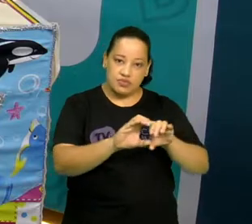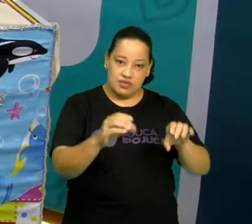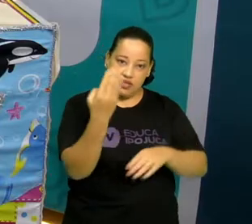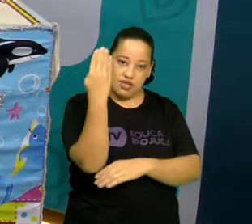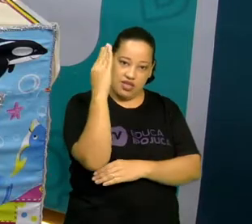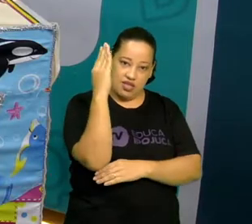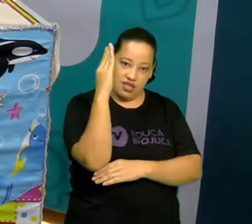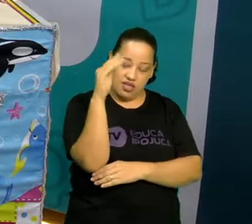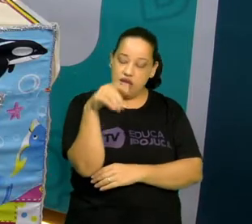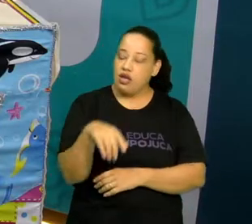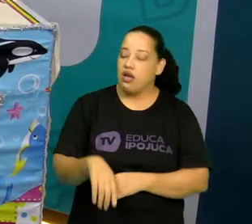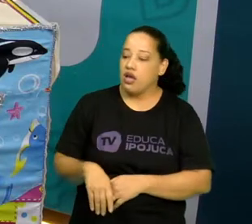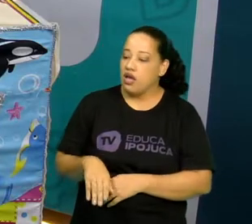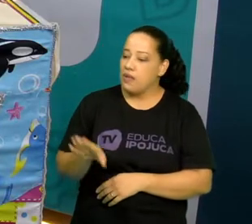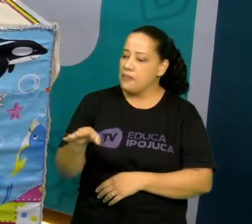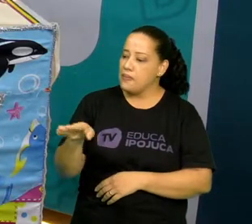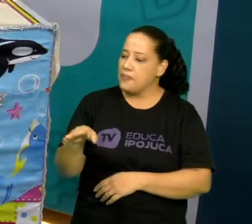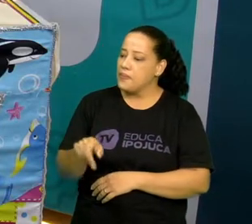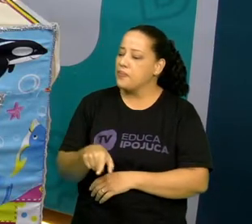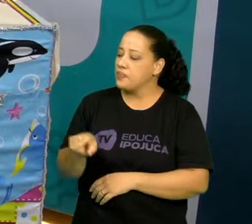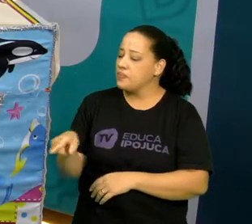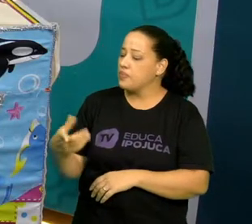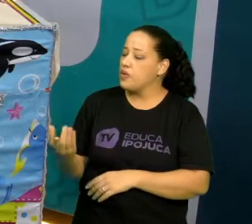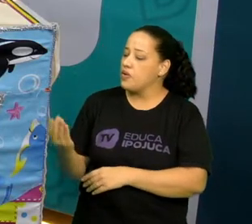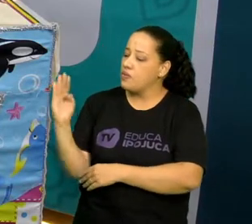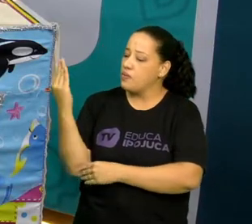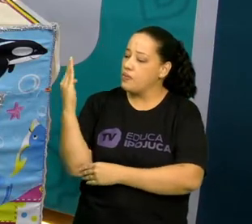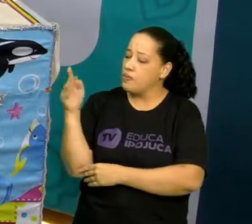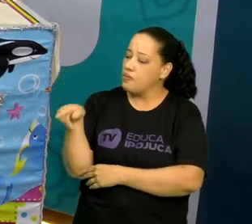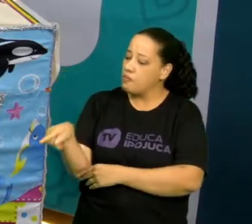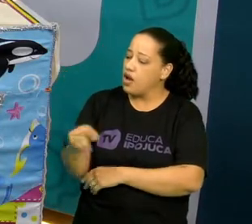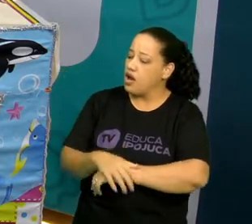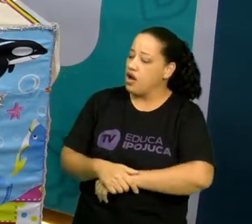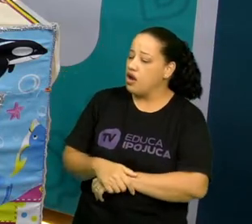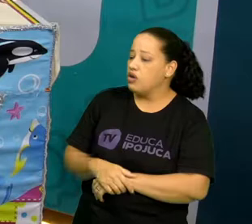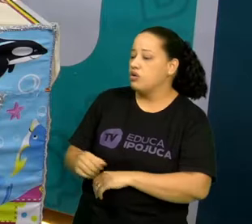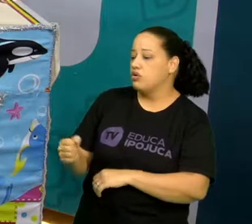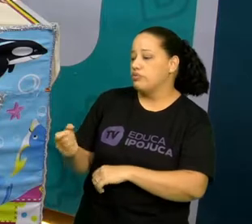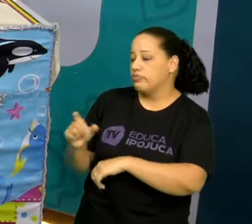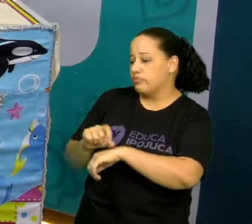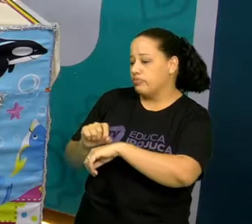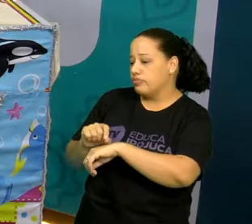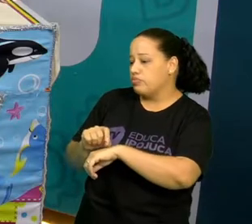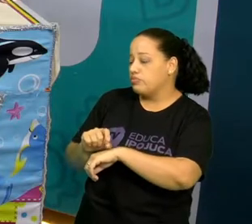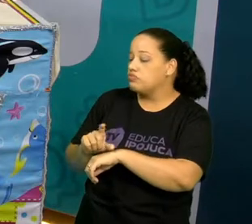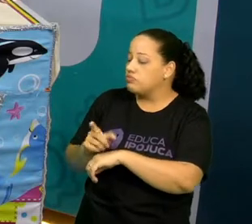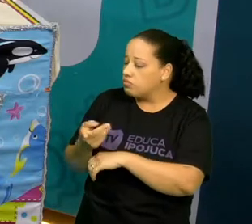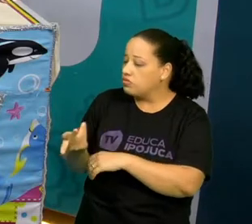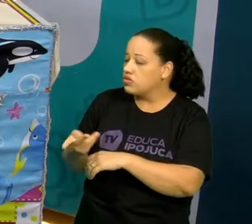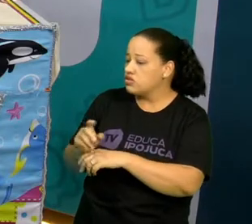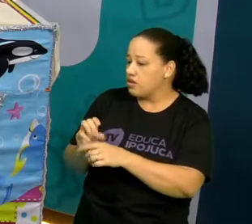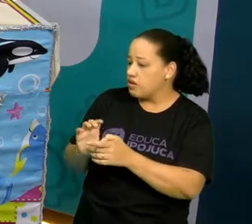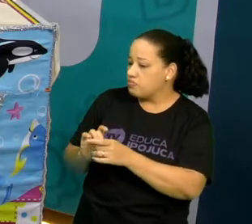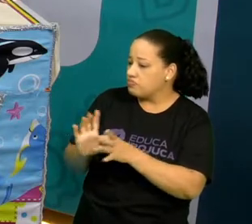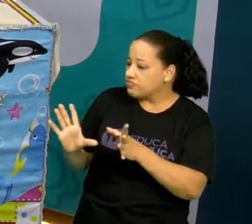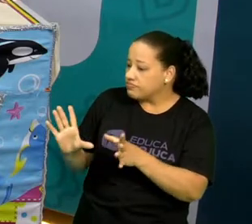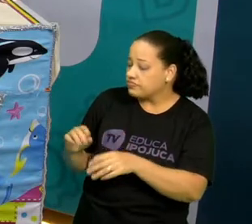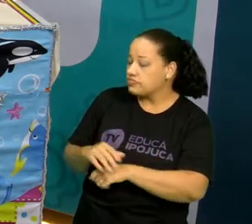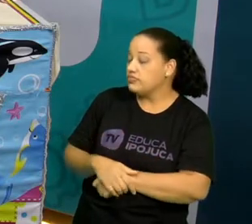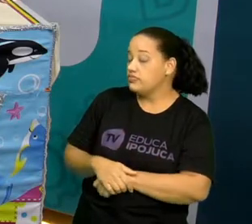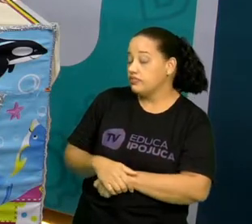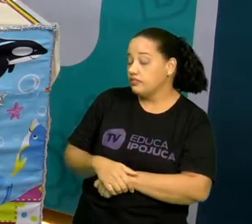O que será que o pau vai dizer? Que ele não é forte. Isso mesmo. Que ele não é forte, criança. Pois vem